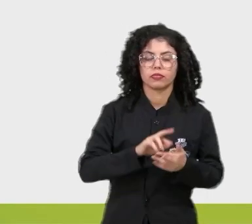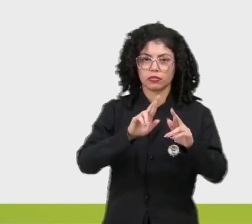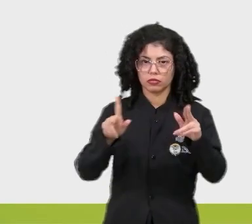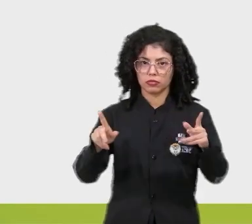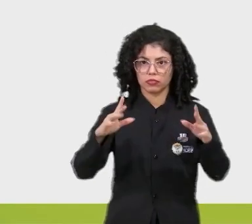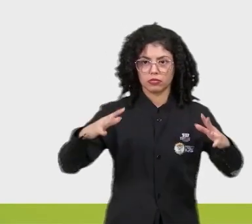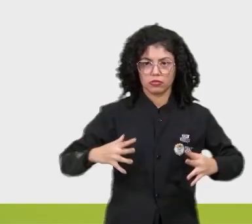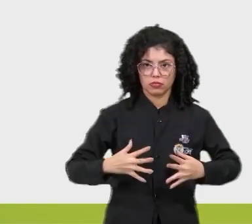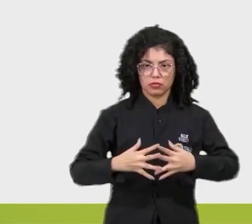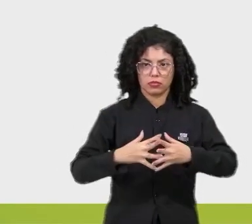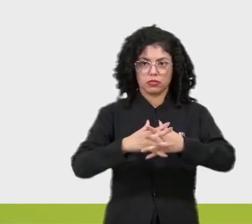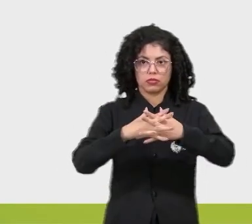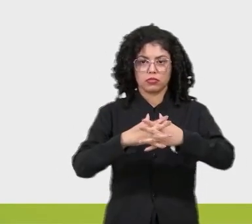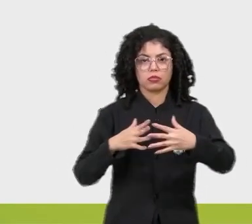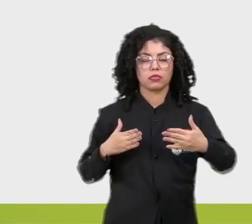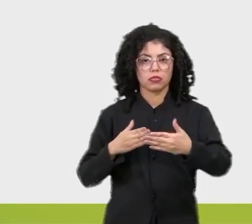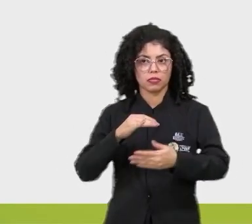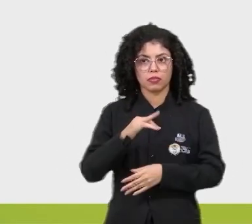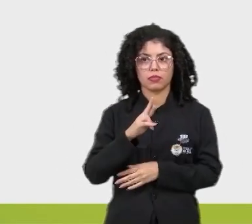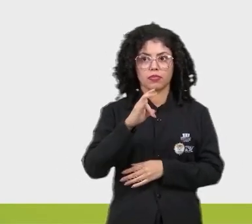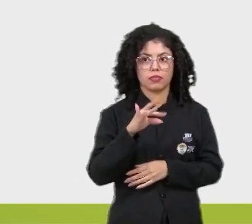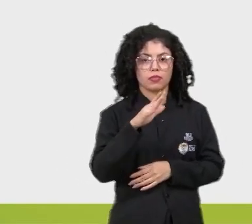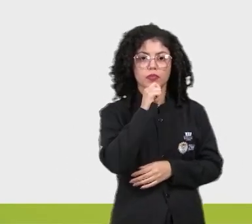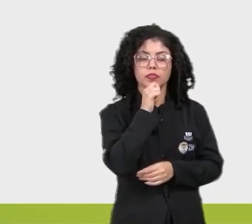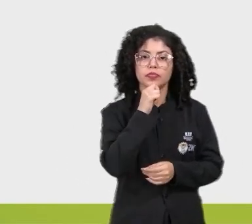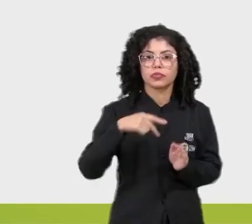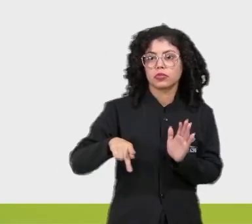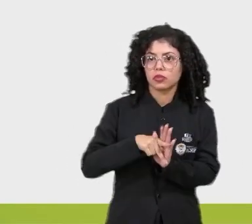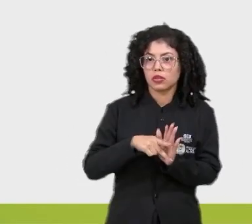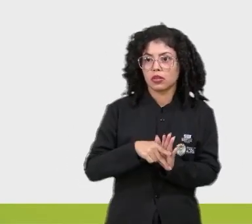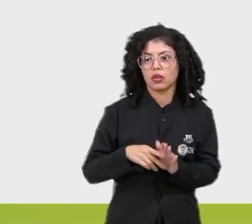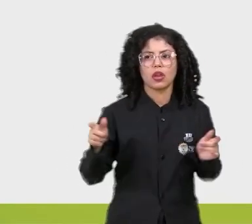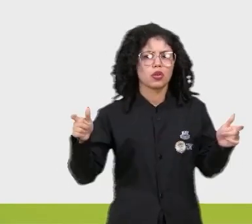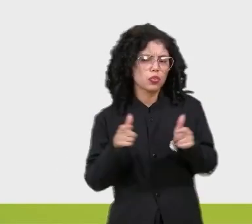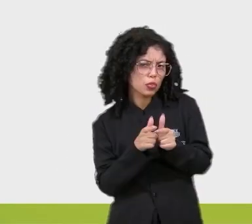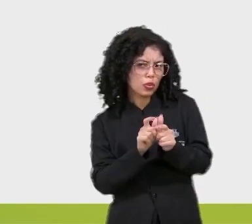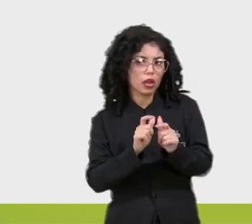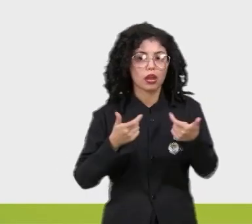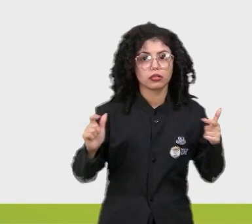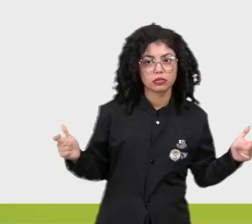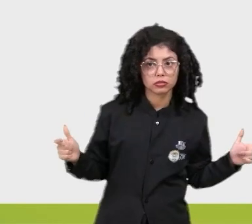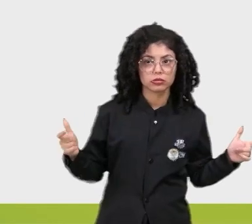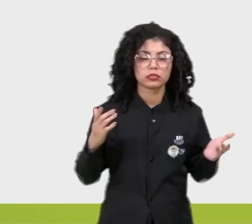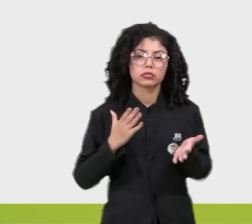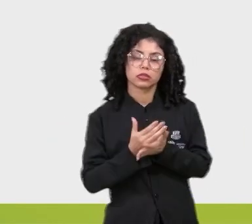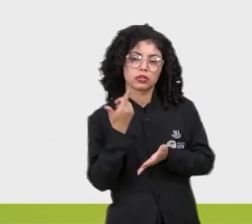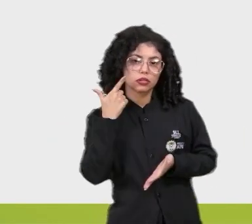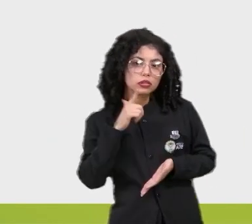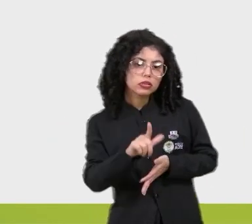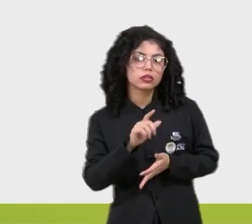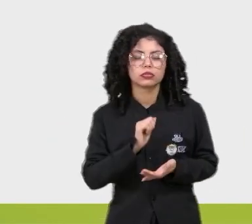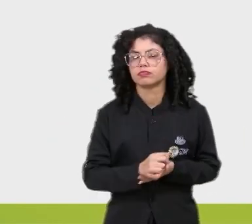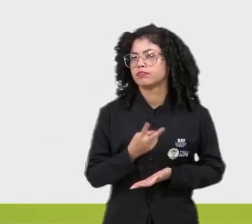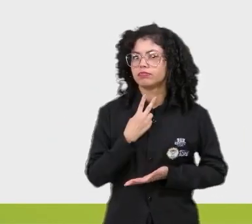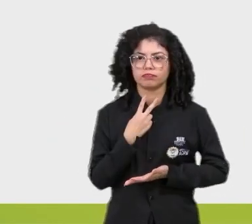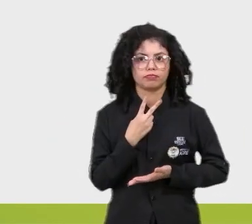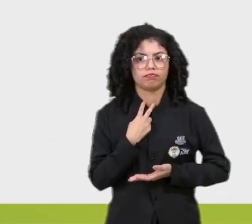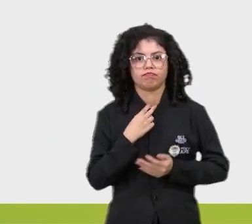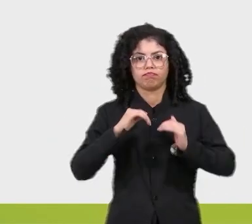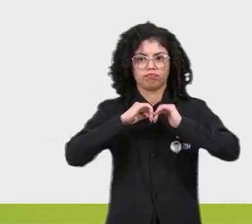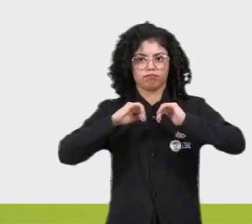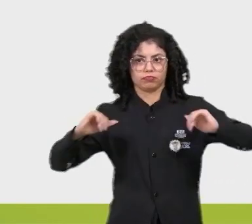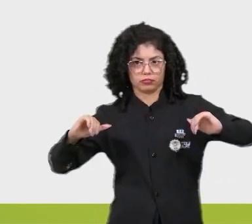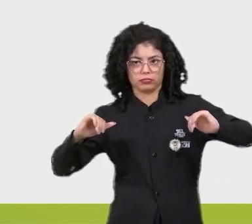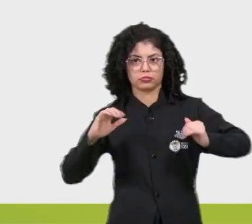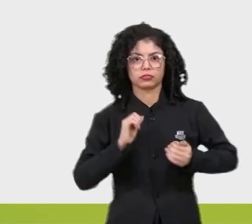e interpermeadas. Interdependências de curto e longo alcance não podem mais ser